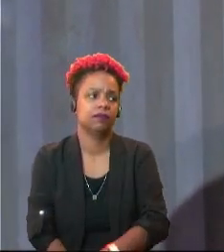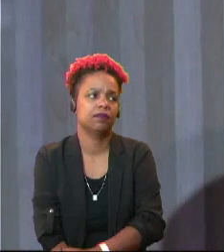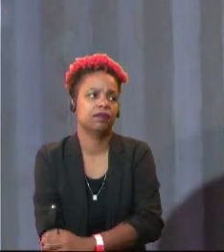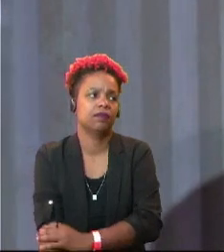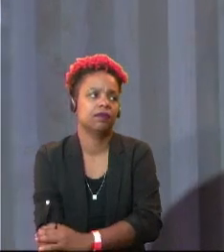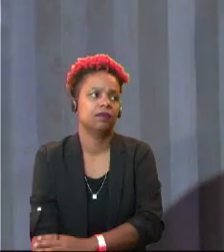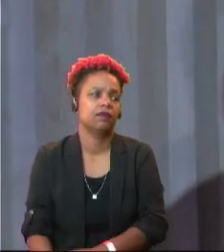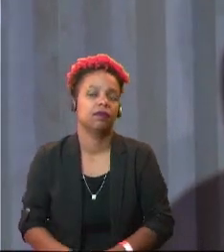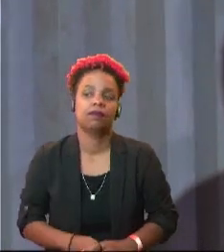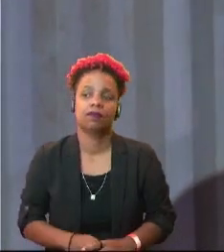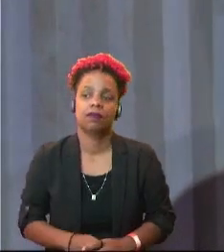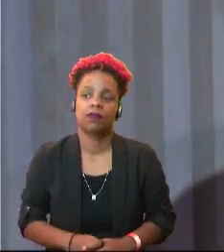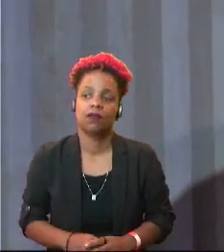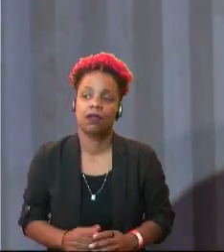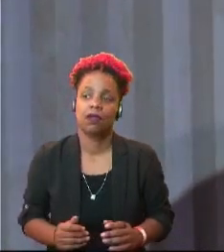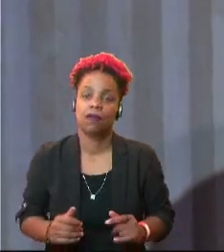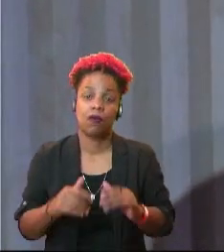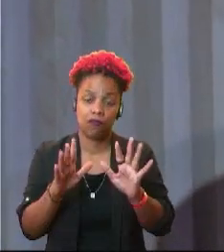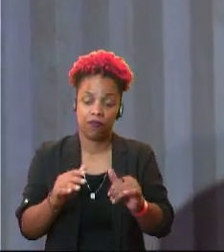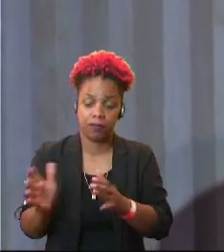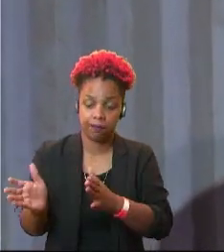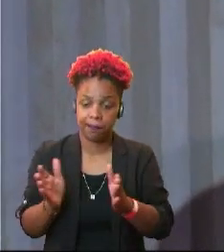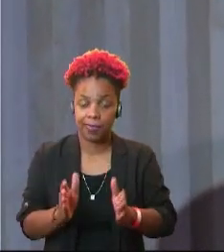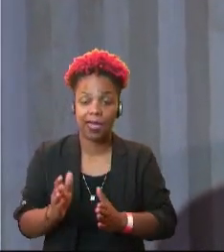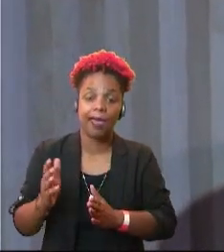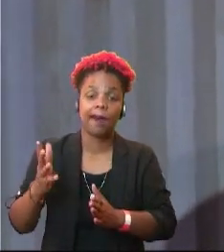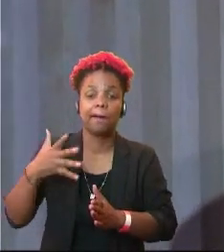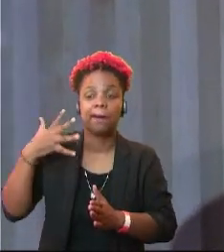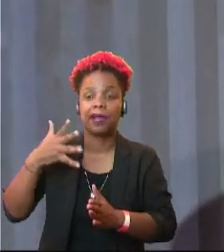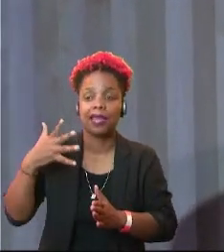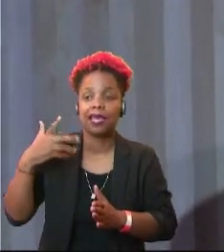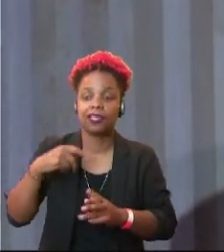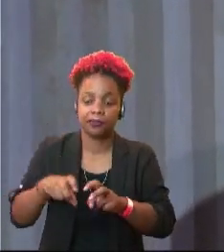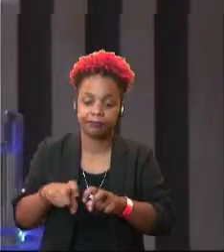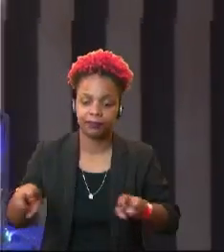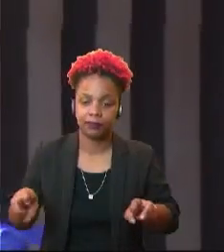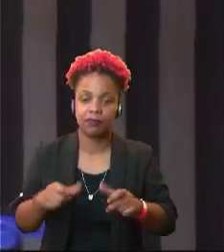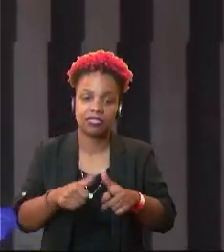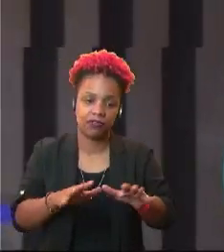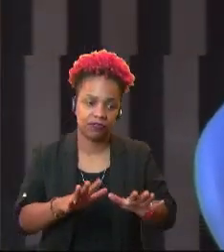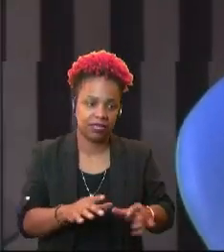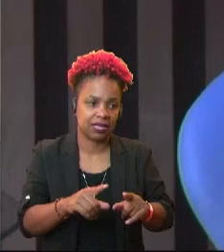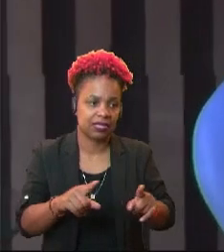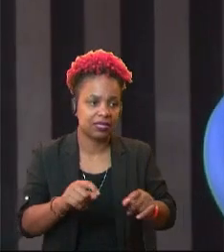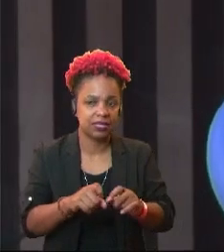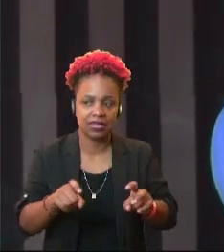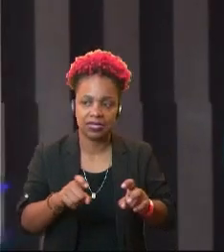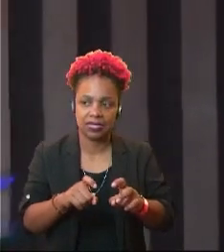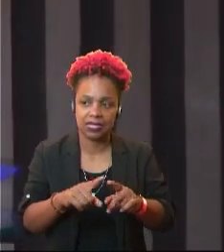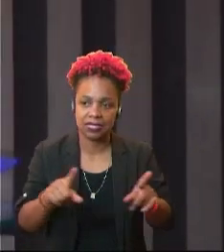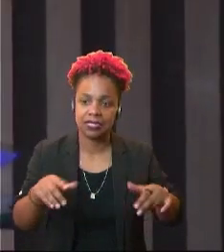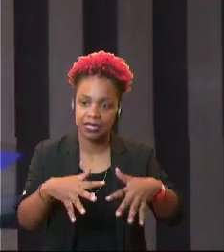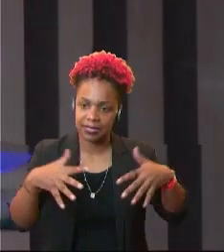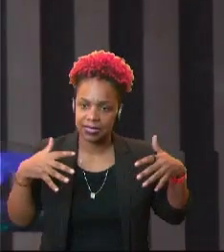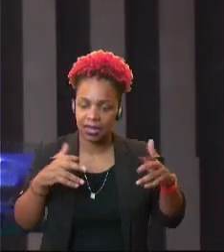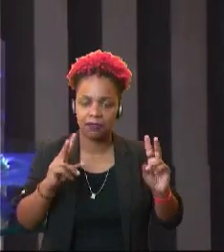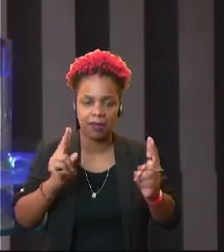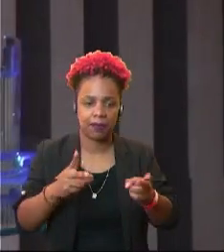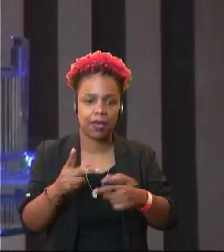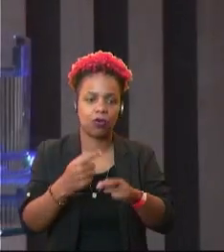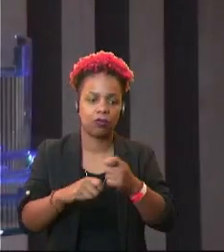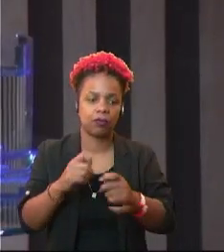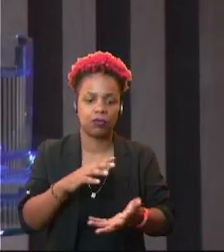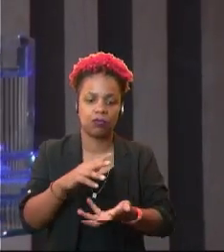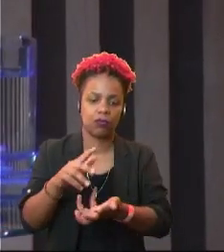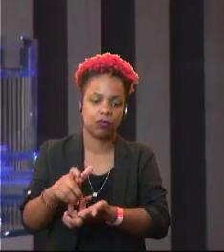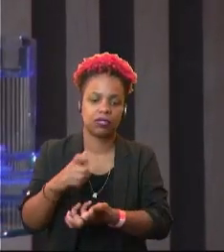Bom, chegamos ao final do nosso painel, nosso primeiro painel. Por favor, fique aqui na sala, a gente vai imediatamente começar o segundo painel, cujo título é Economia